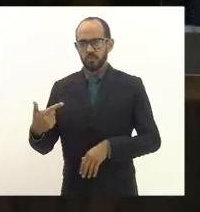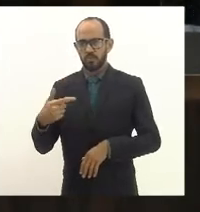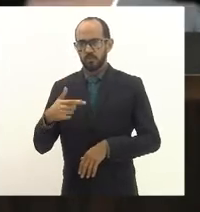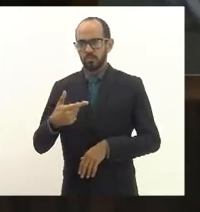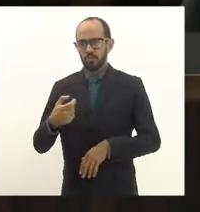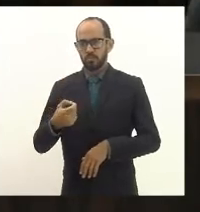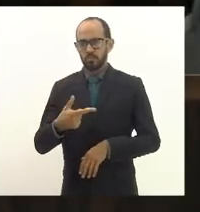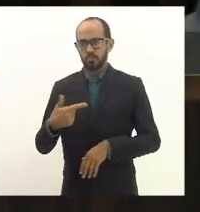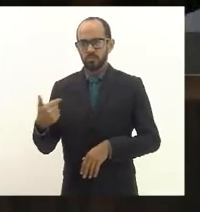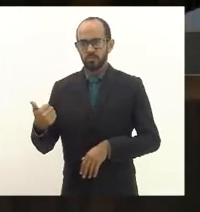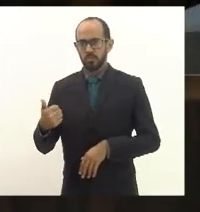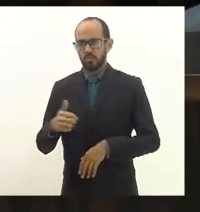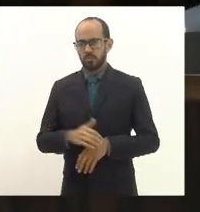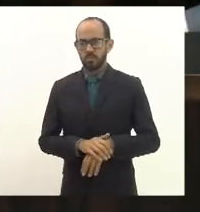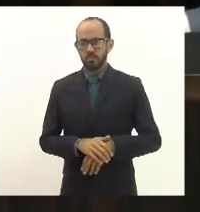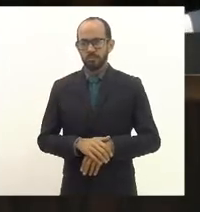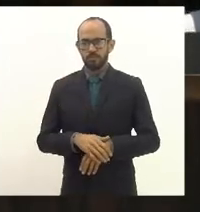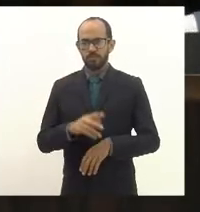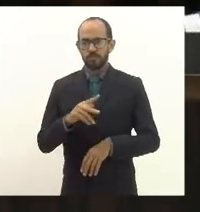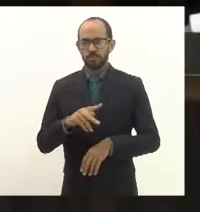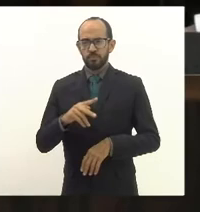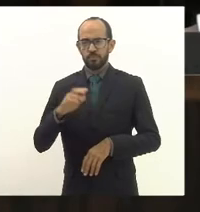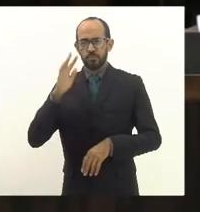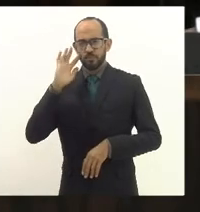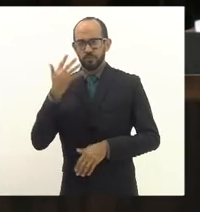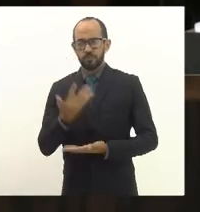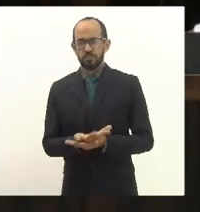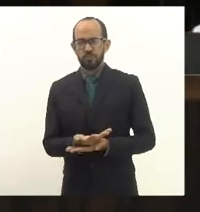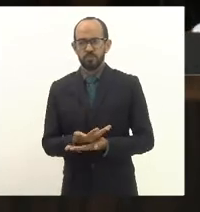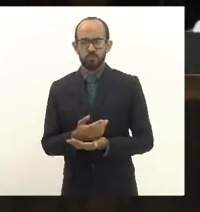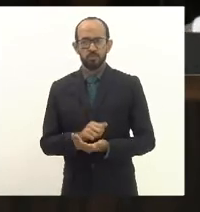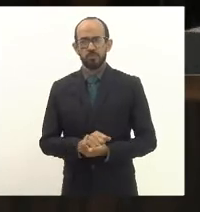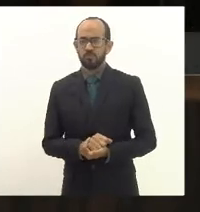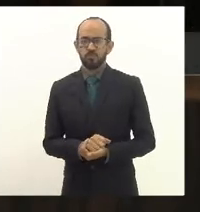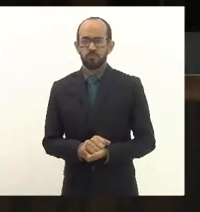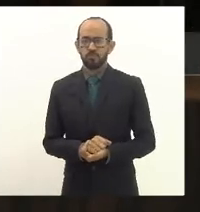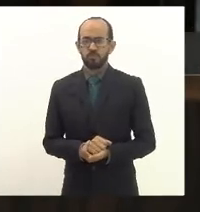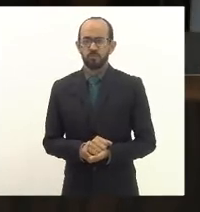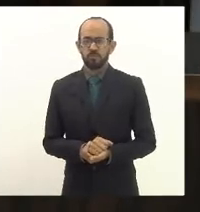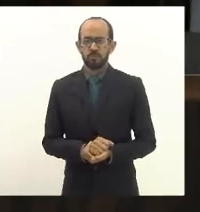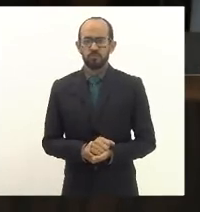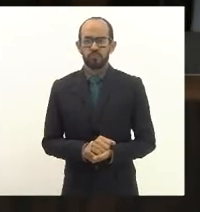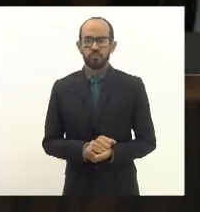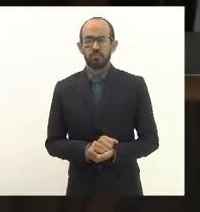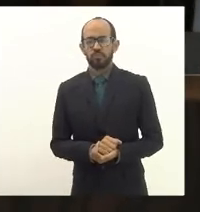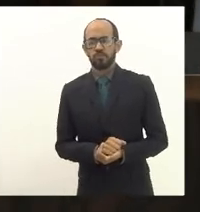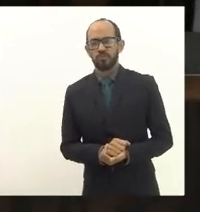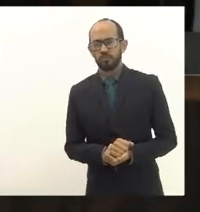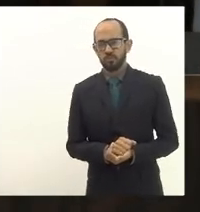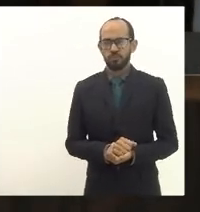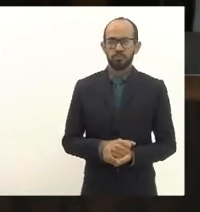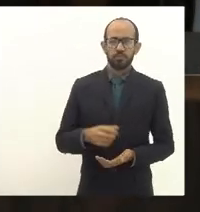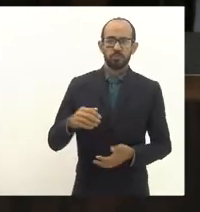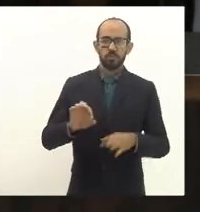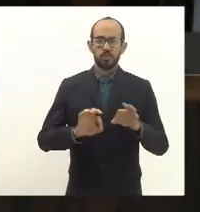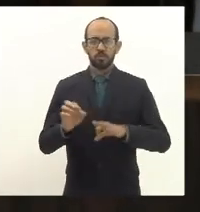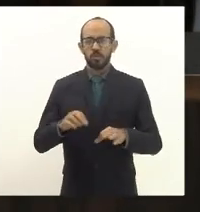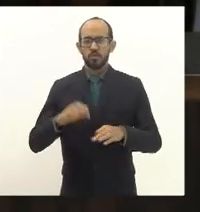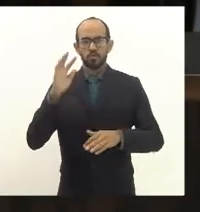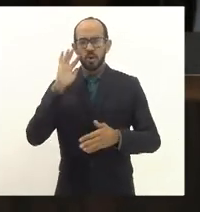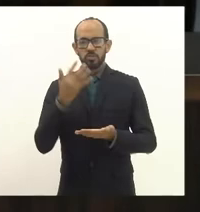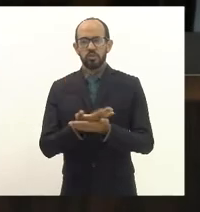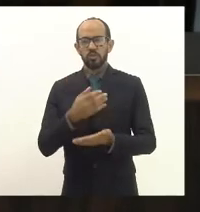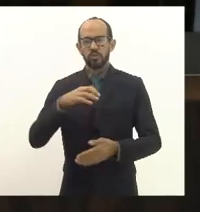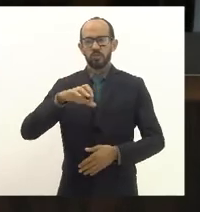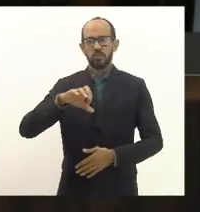Projeto de resolução 941 de 21. Projeto de resolução 940